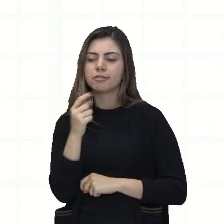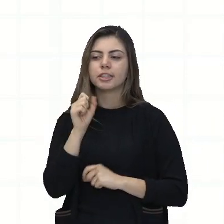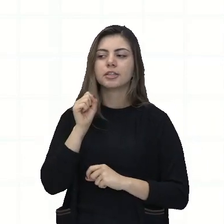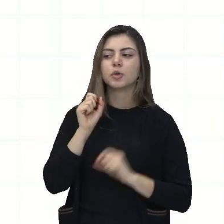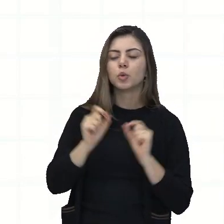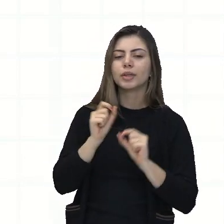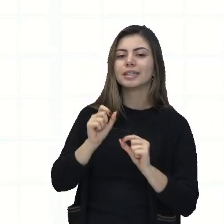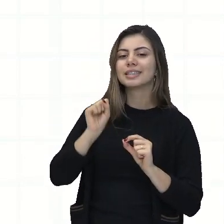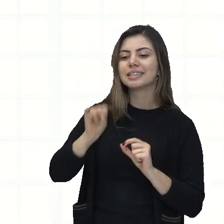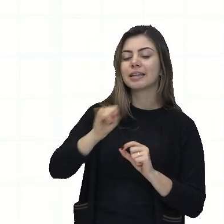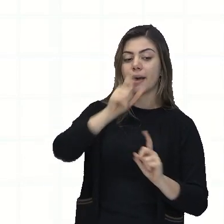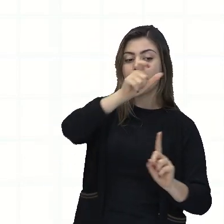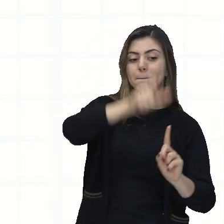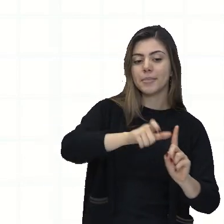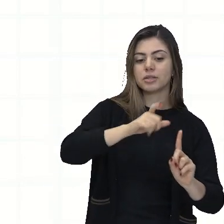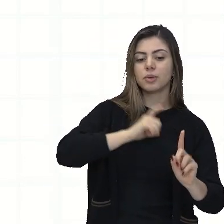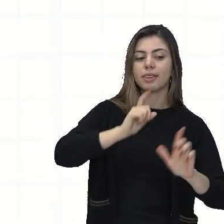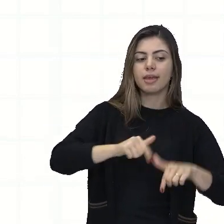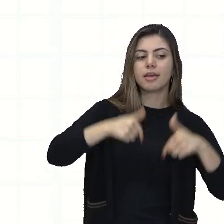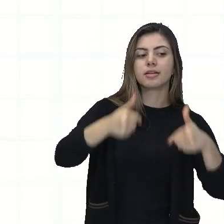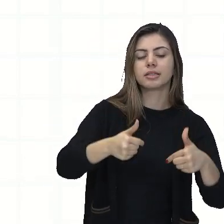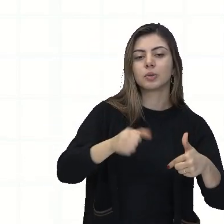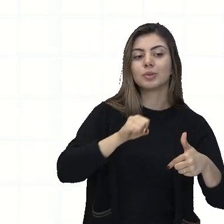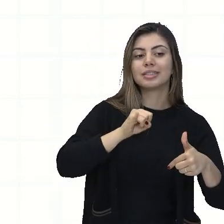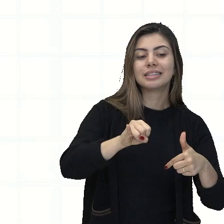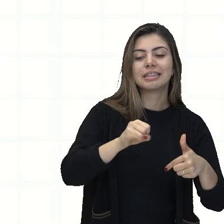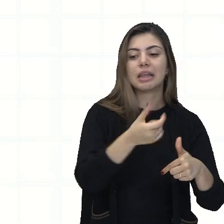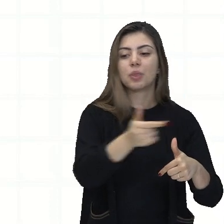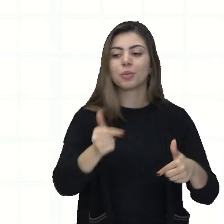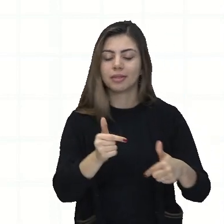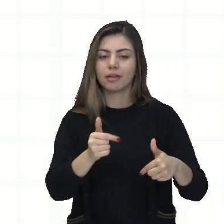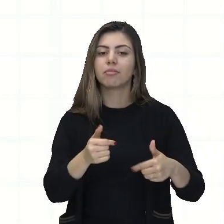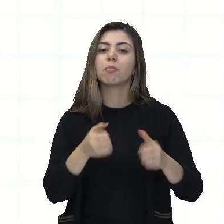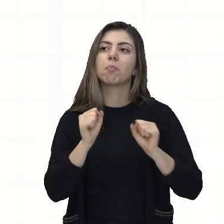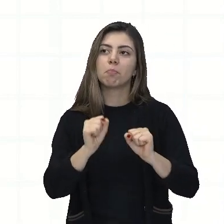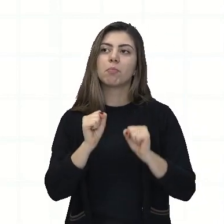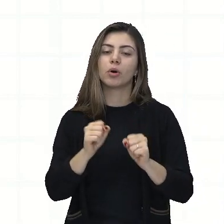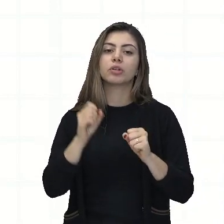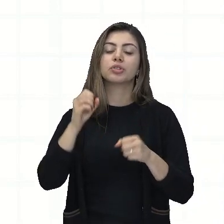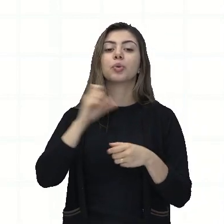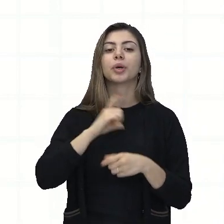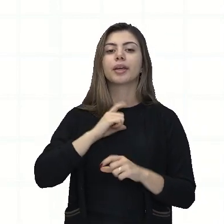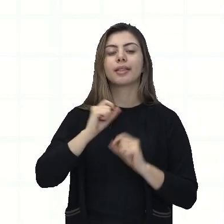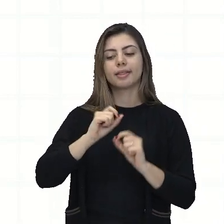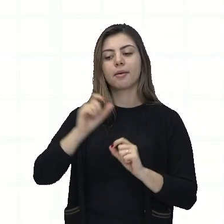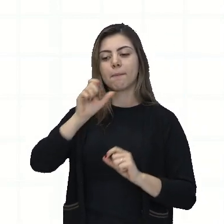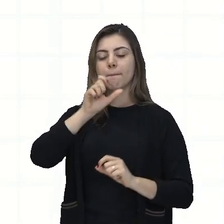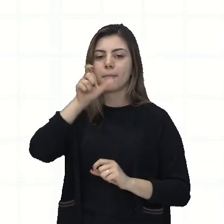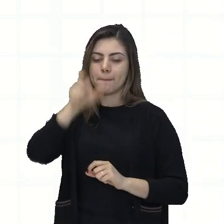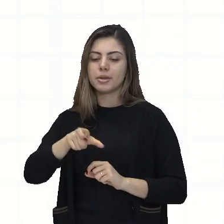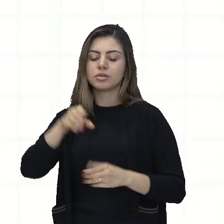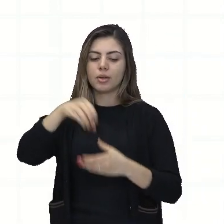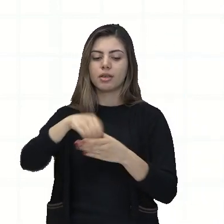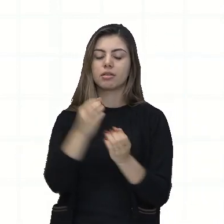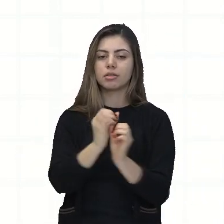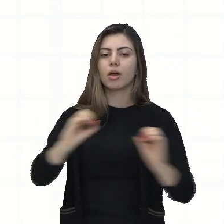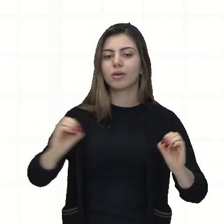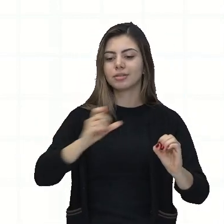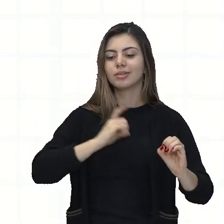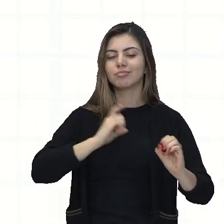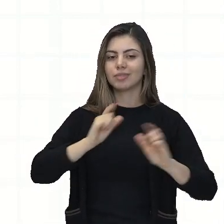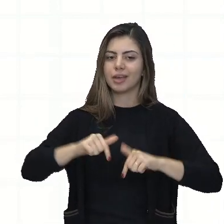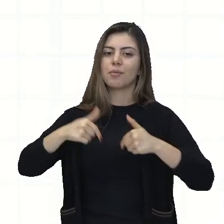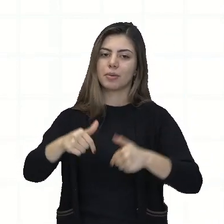está praticando essa ação. Se não é ele praticando, é possível que seja encontrado um agente da passiva e eu vou atrás